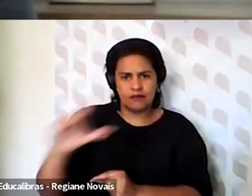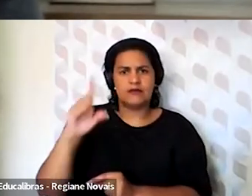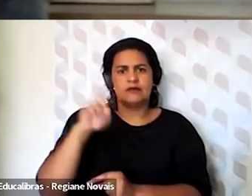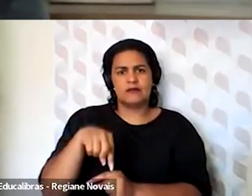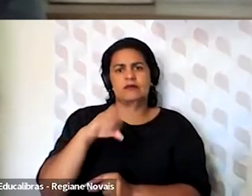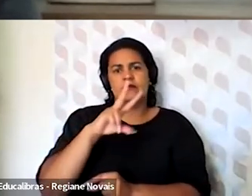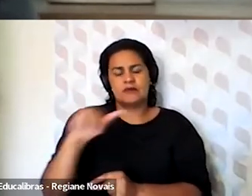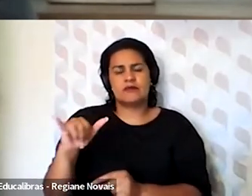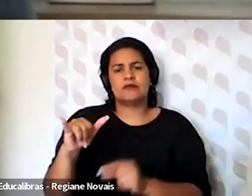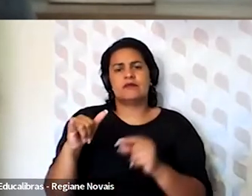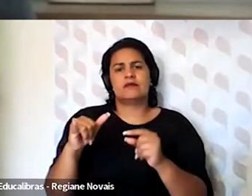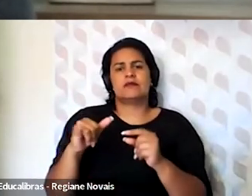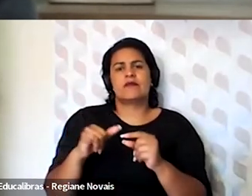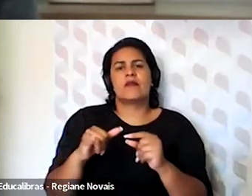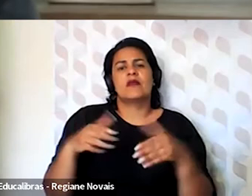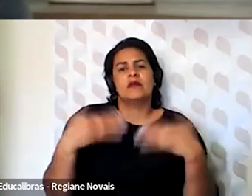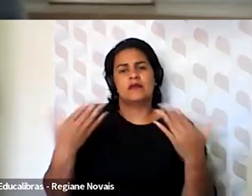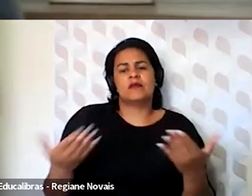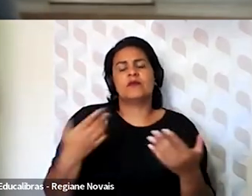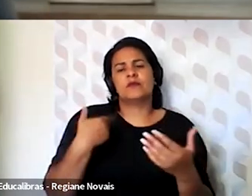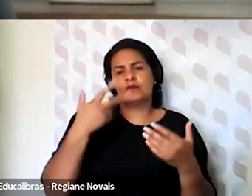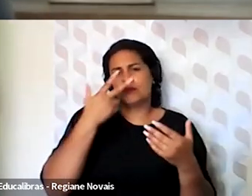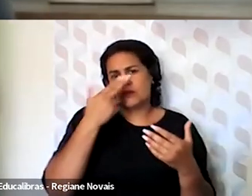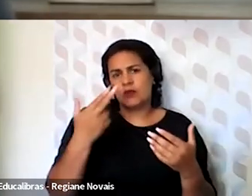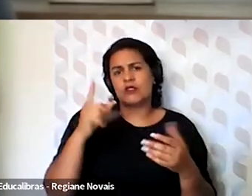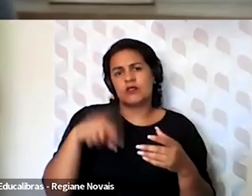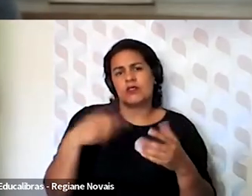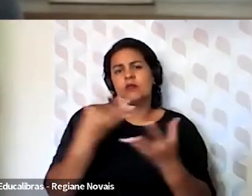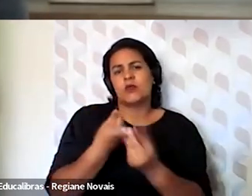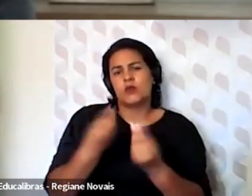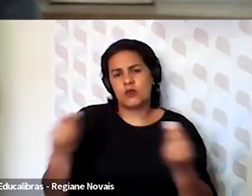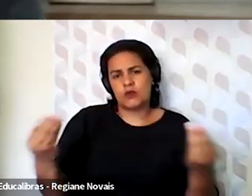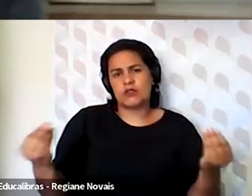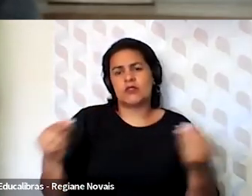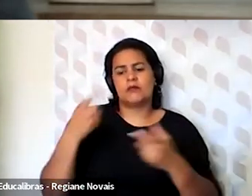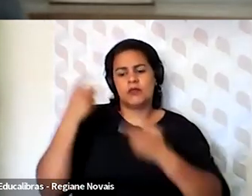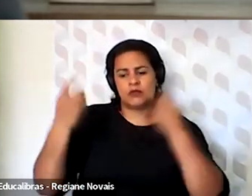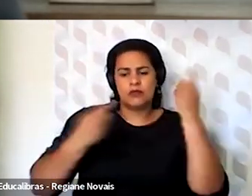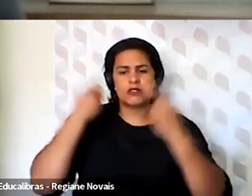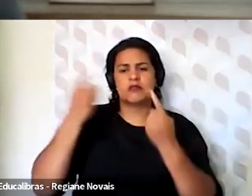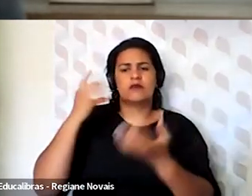Então, eu particularmente tenho muita preocupação com os diálogos radicais. Trabalhei